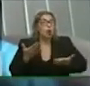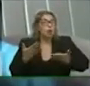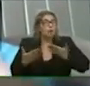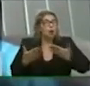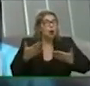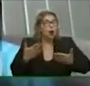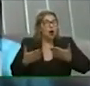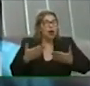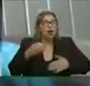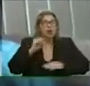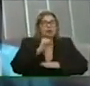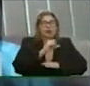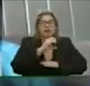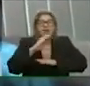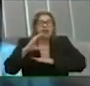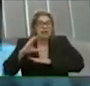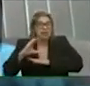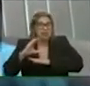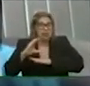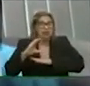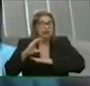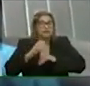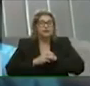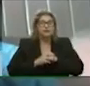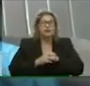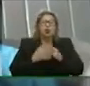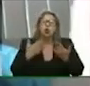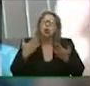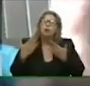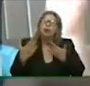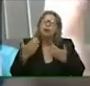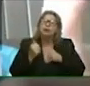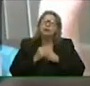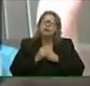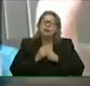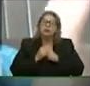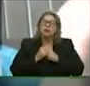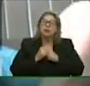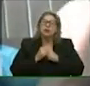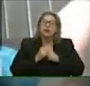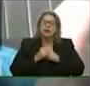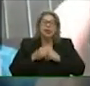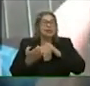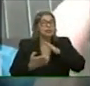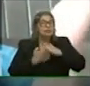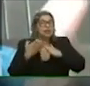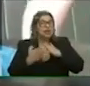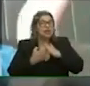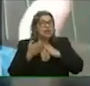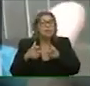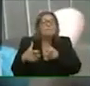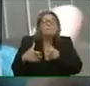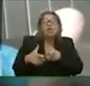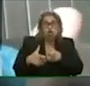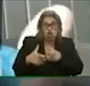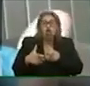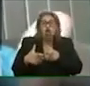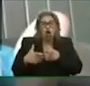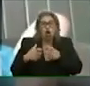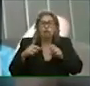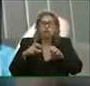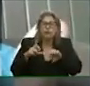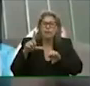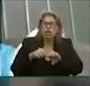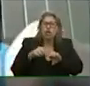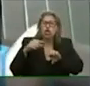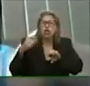Santa Catarina, especialmente Santa Catarina, nós vamos ver um estado assentado nas micro e pequenas empresas, nos pequenos negócios, tudo